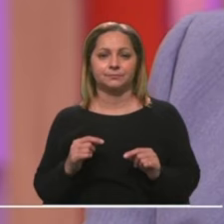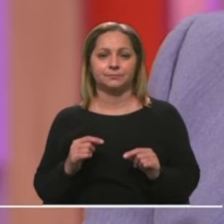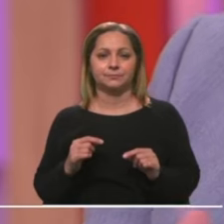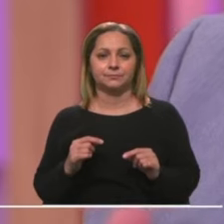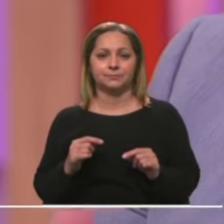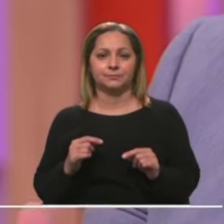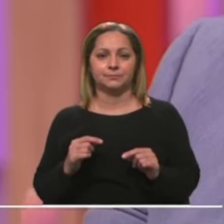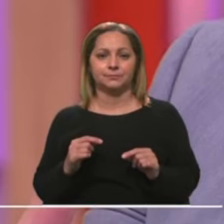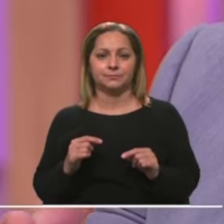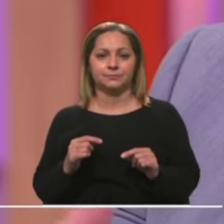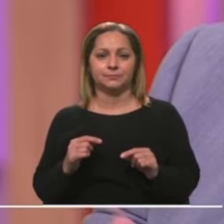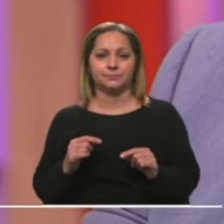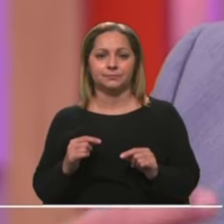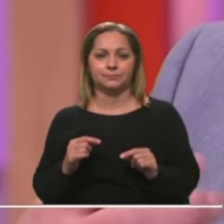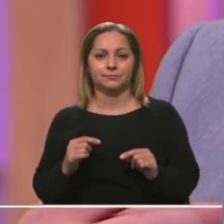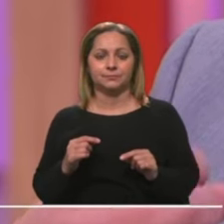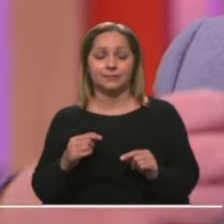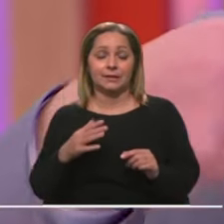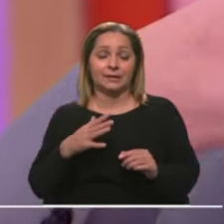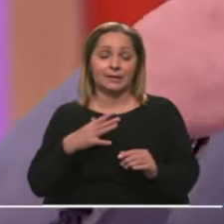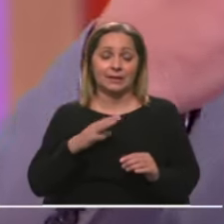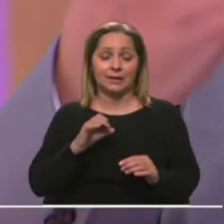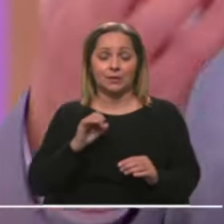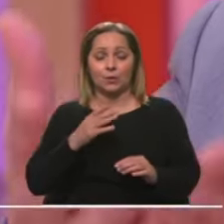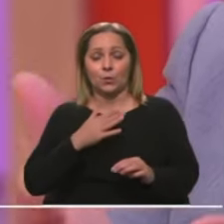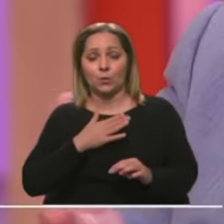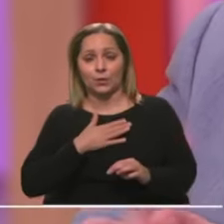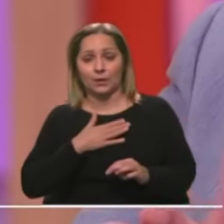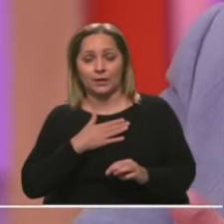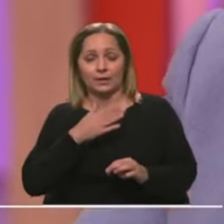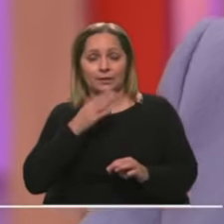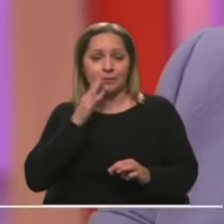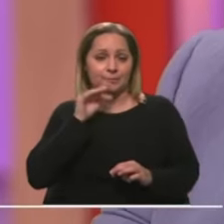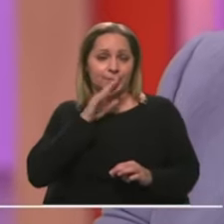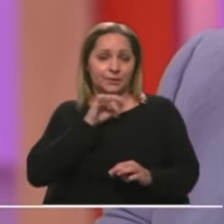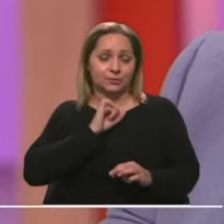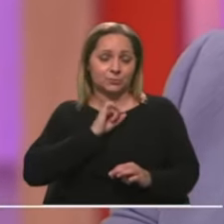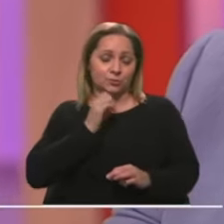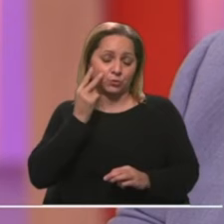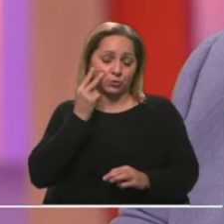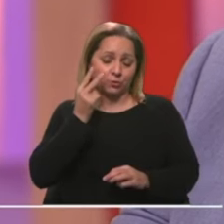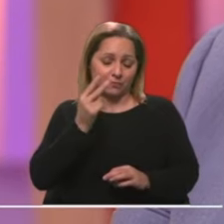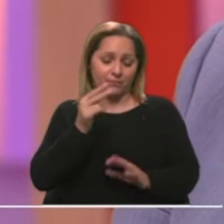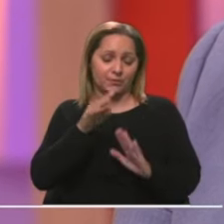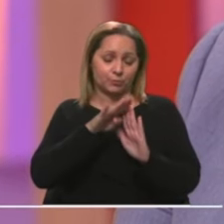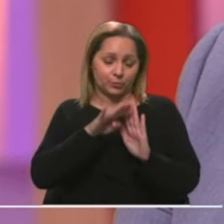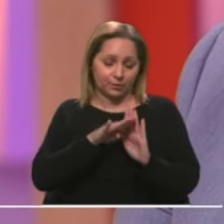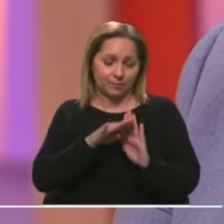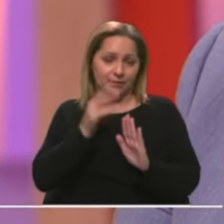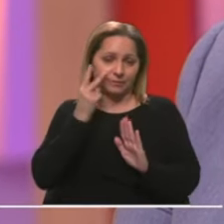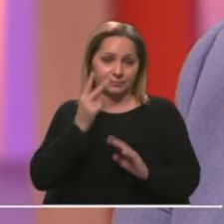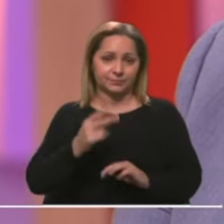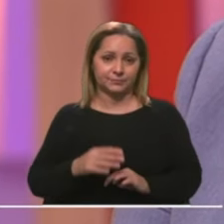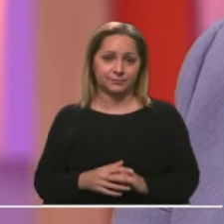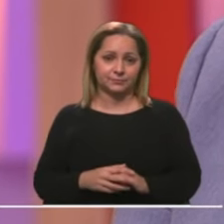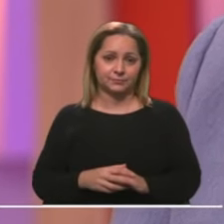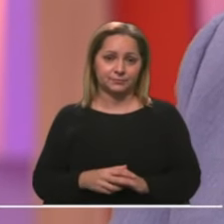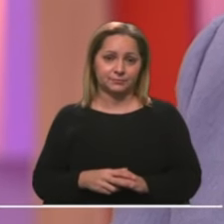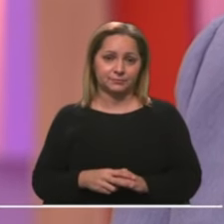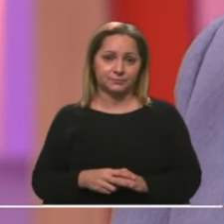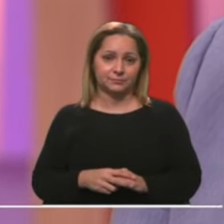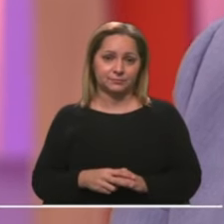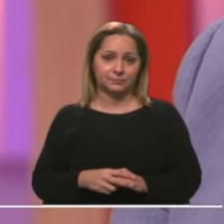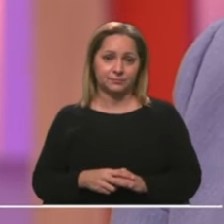e não era quera quer não e os meus pais estão a ver o o o Programa H